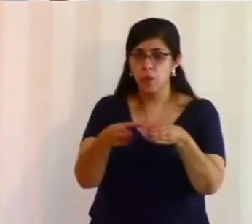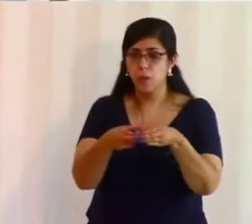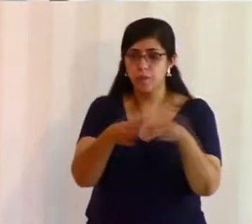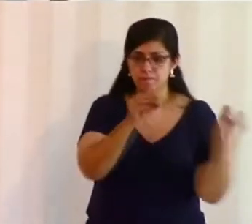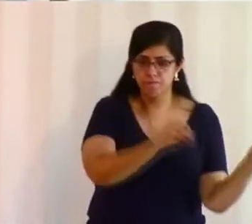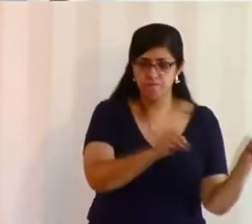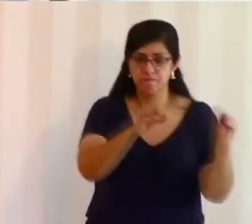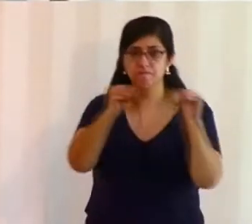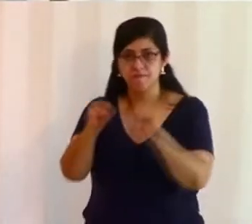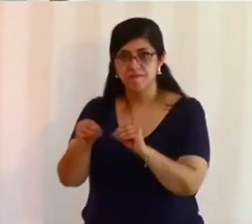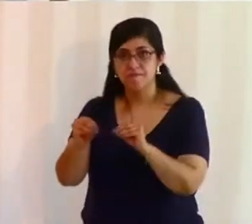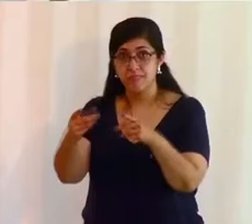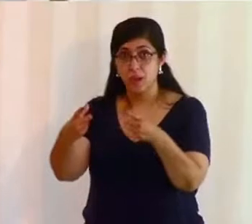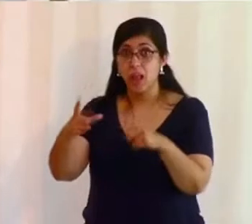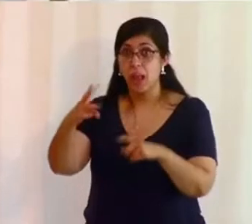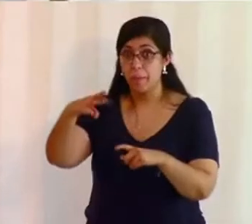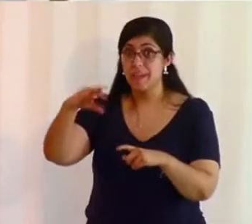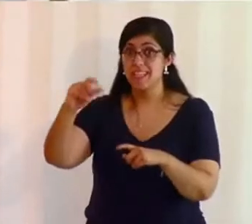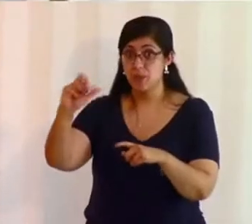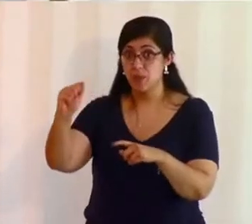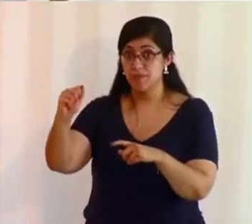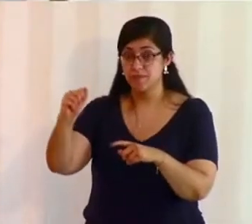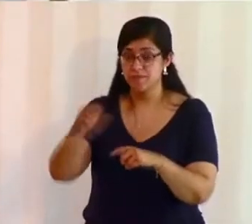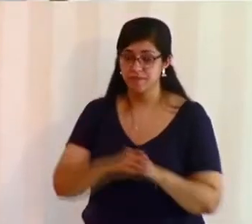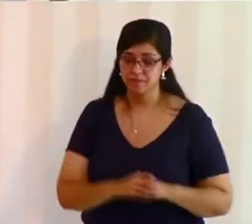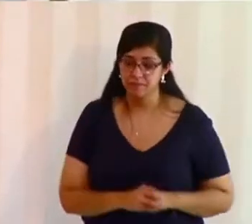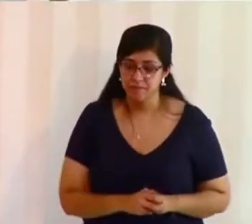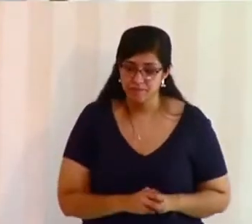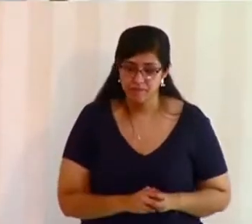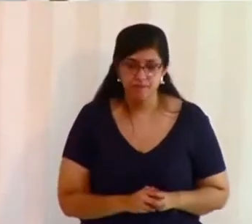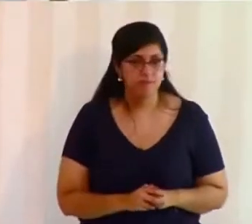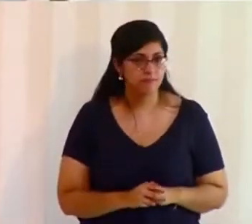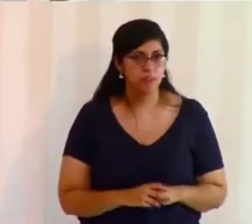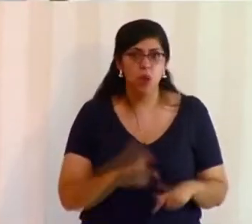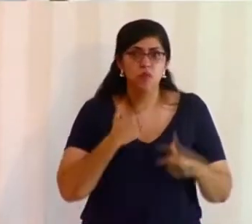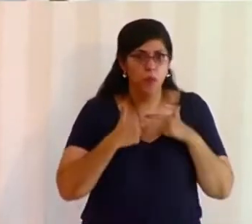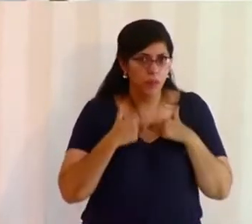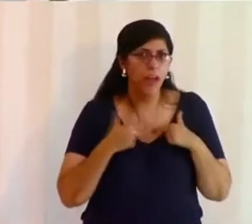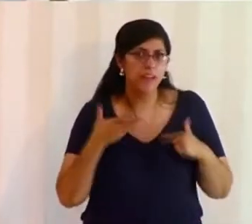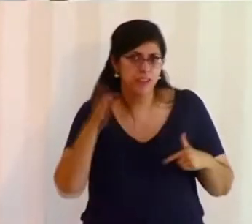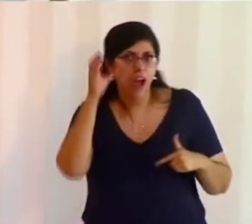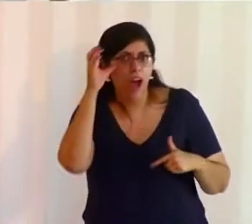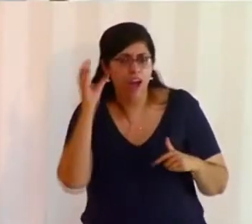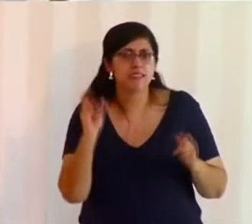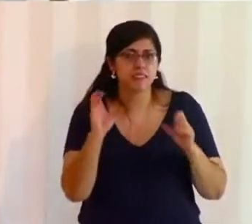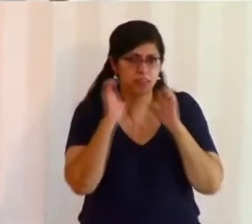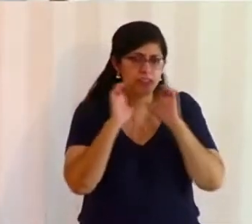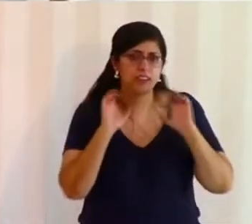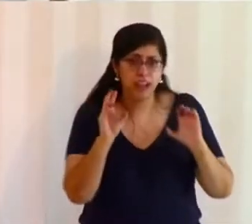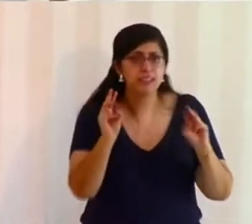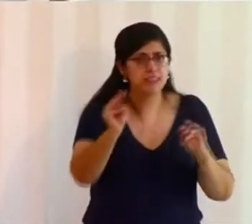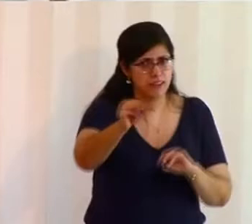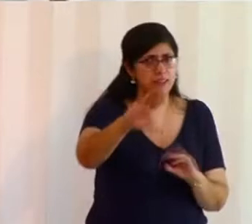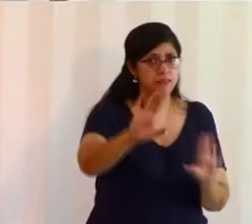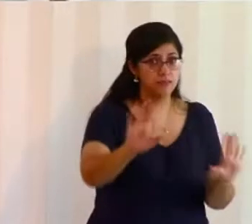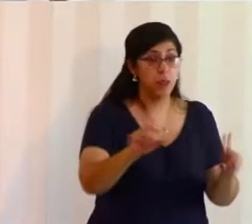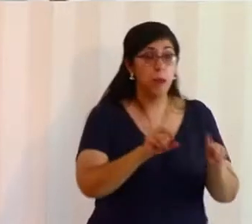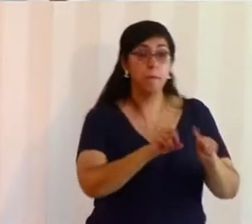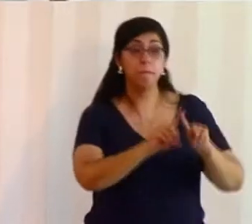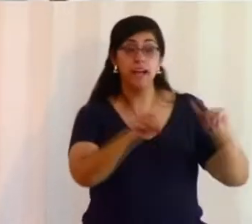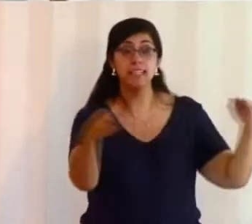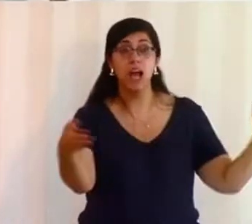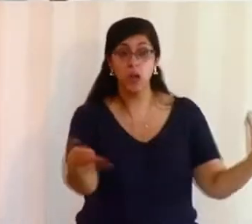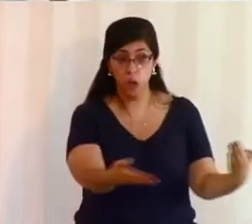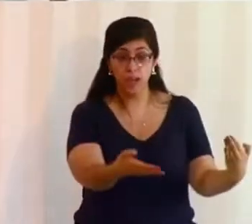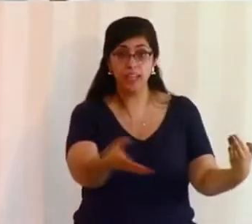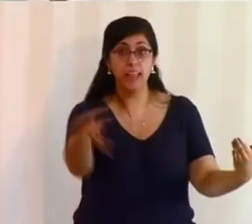levar a minha palavra inicialmente. Claro que a Ásia receberá o Evangelho depois, mas neste momento da vida de